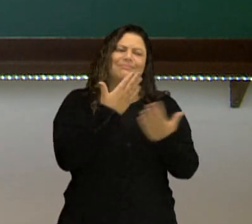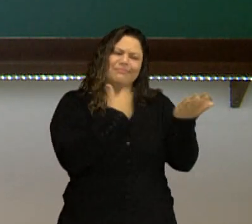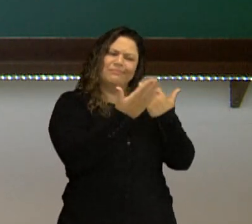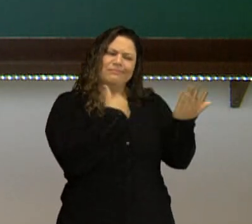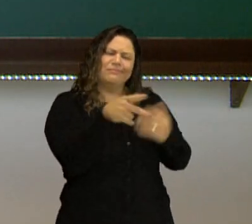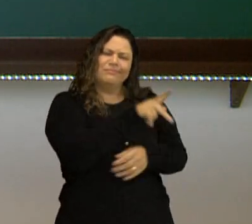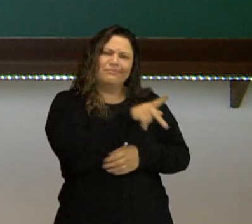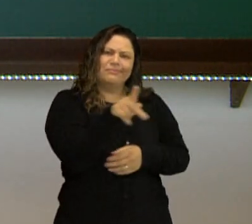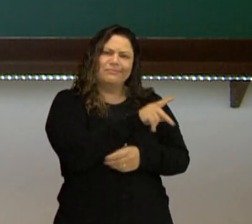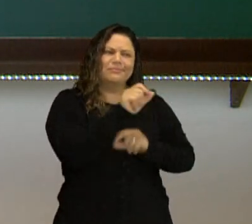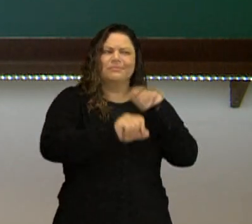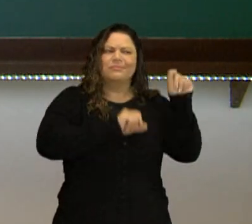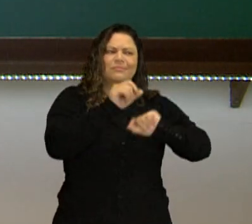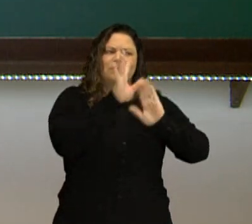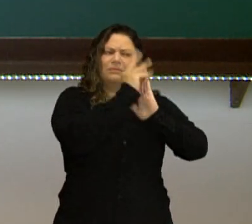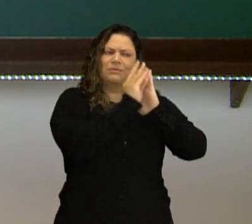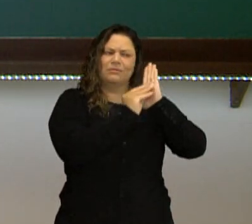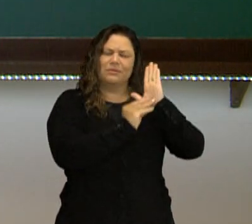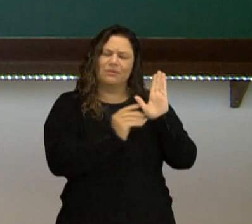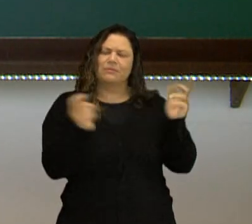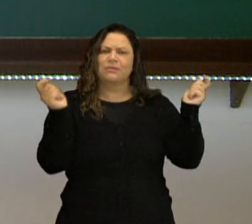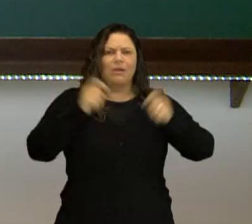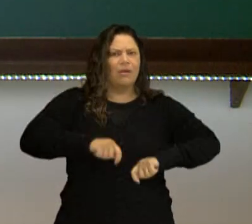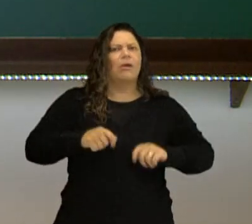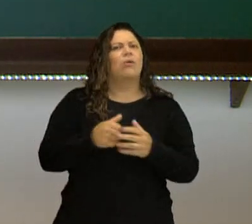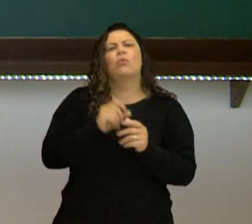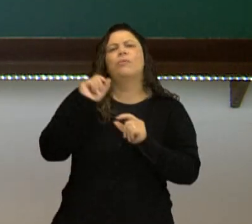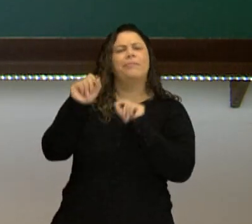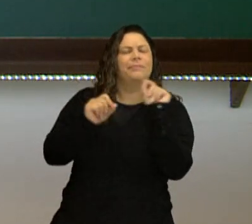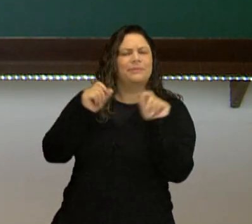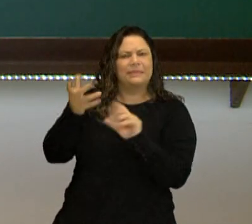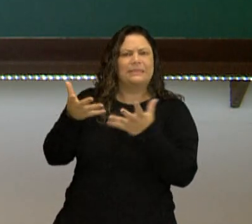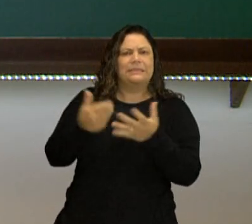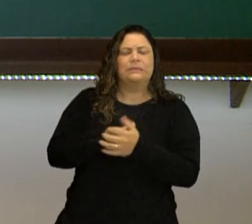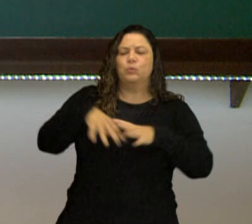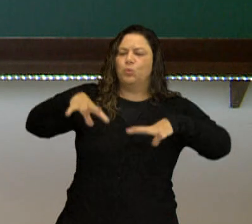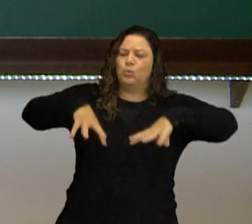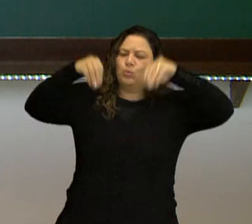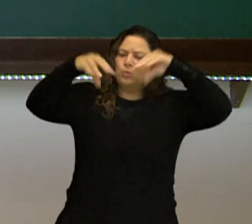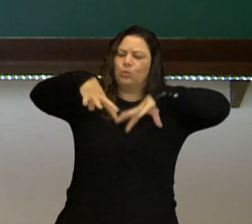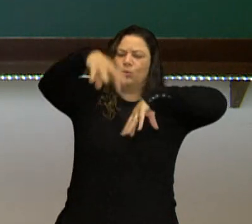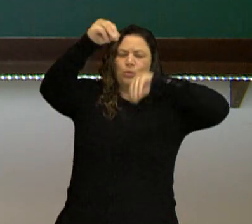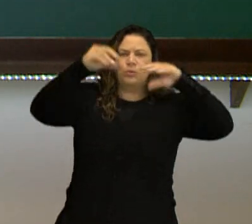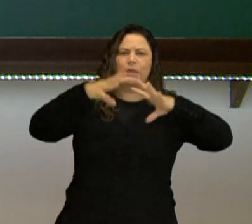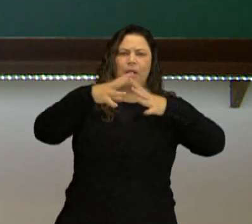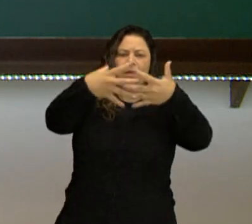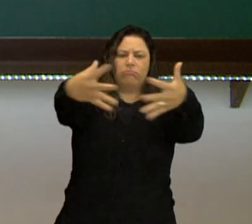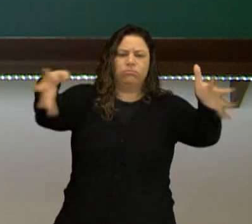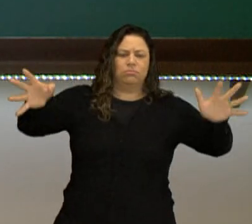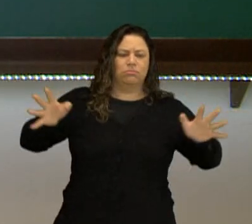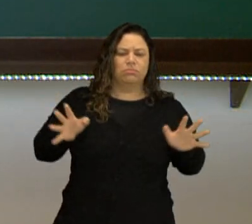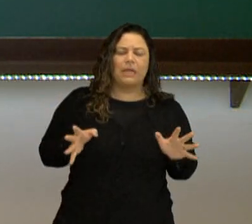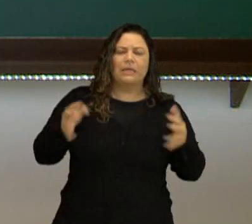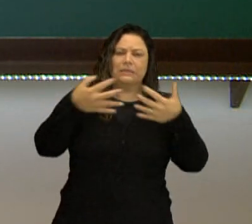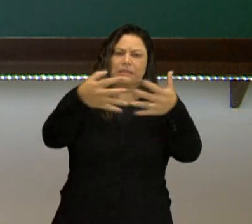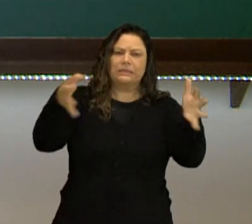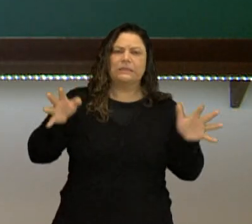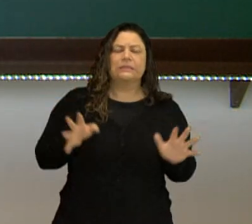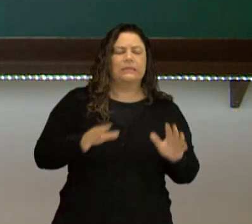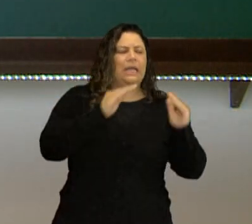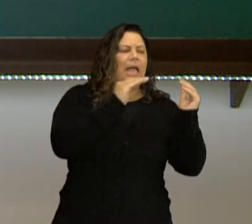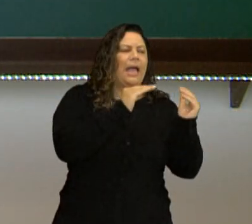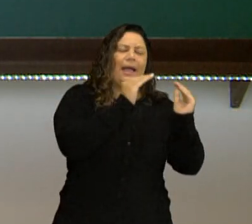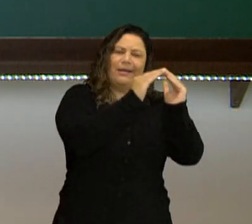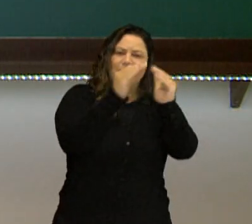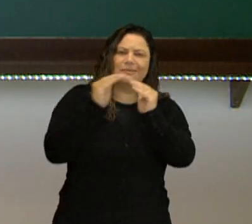professor de quais são os elementos que compõem esse burgo, né? Lembrem do castelo, da muralha, das casas que vão se formar nesse